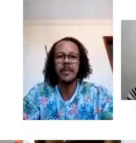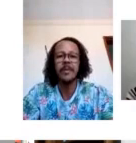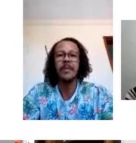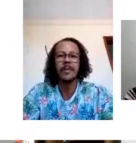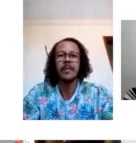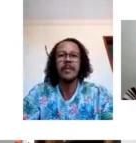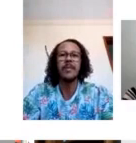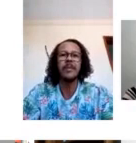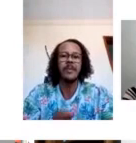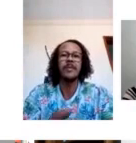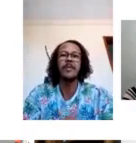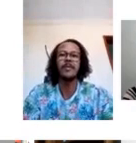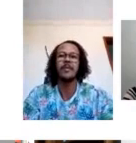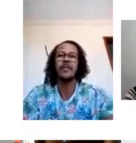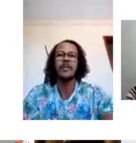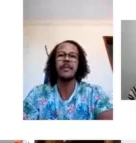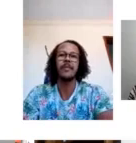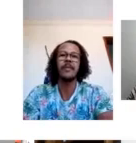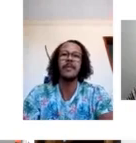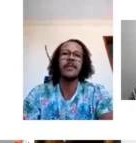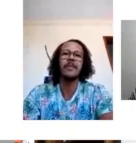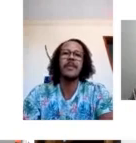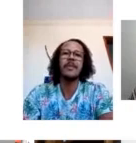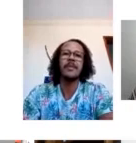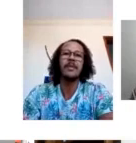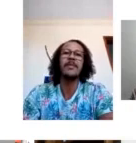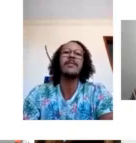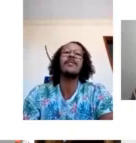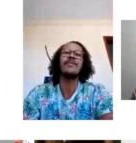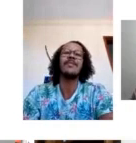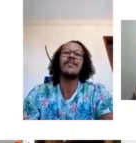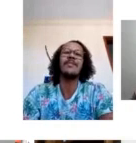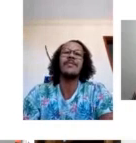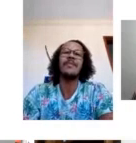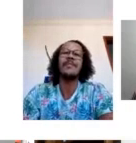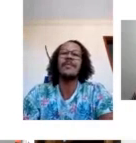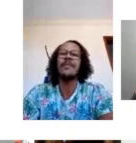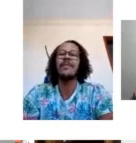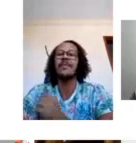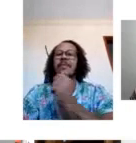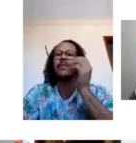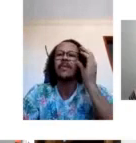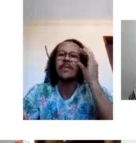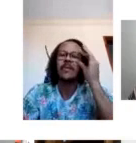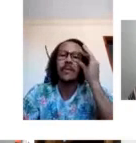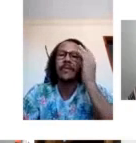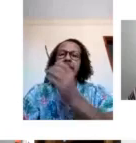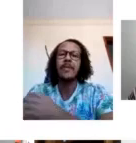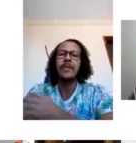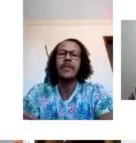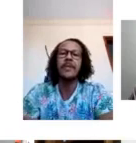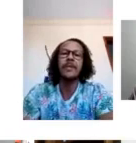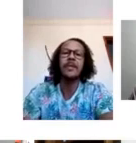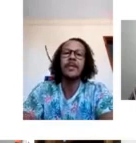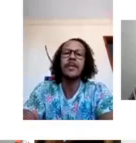Então, muito bom o trabalho. Parabéns mais uma vez. Leonardo, quer comentar alguma coisa para finalizar? Eu